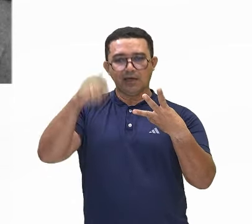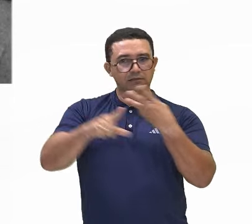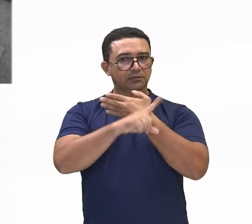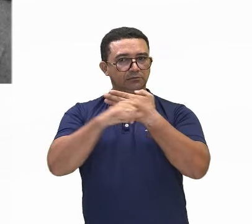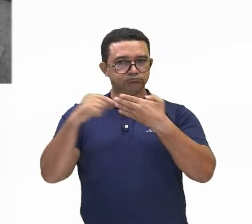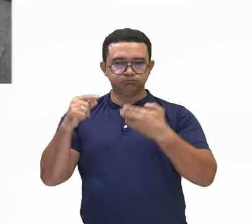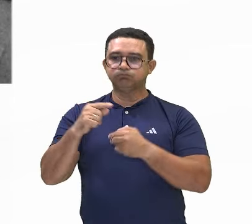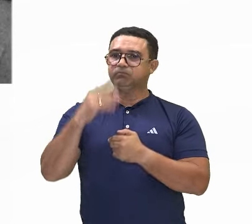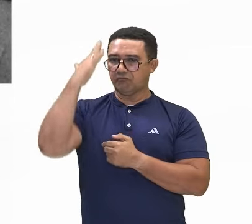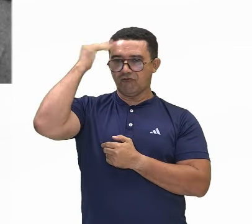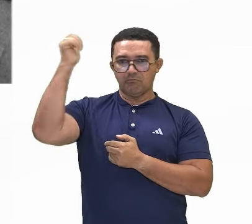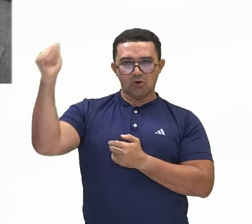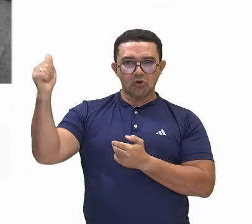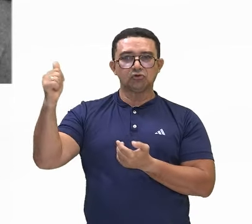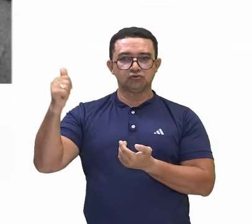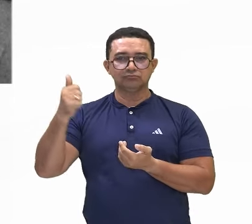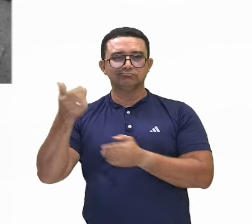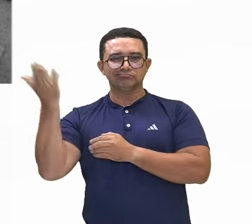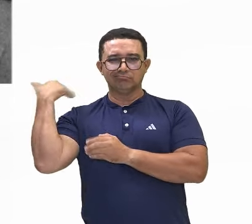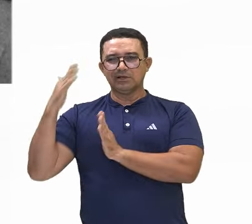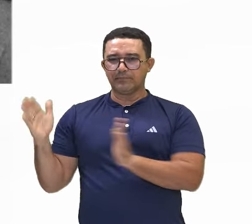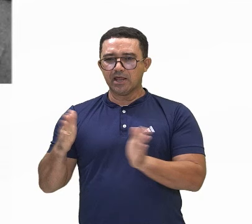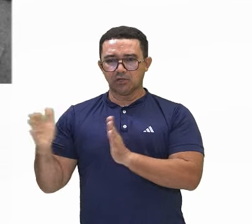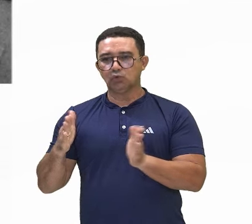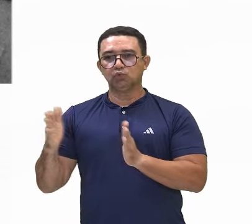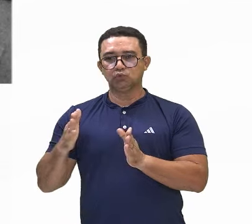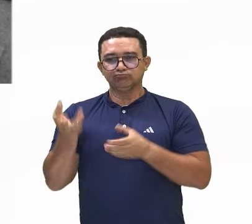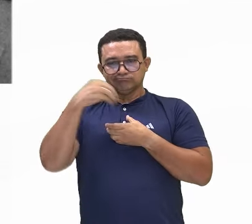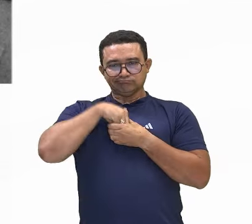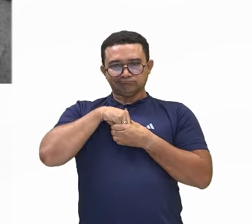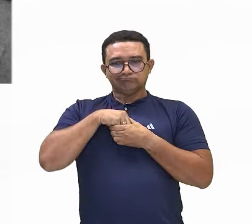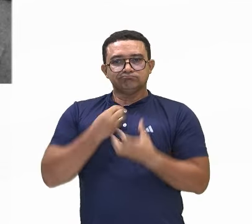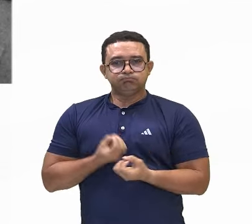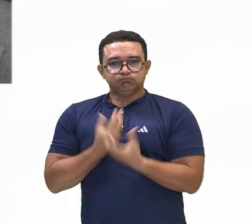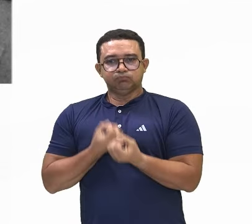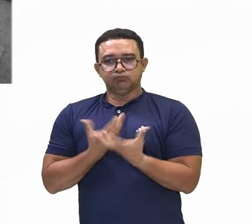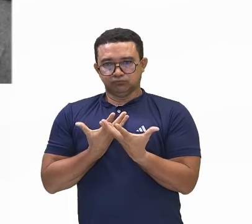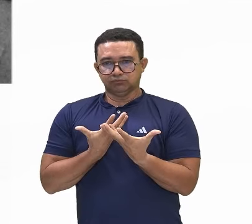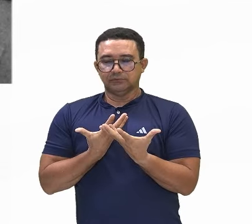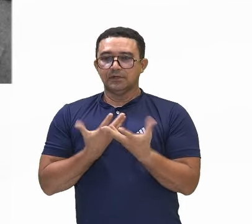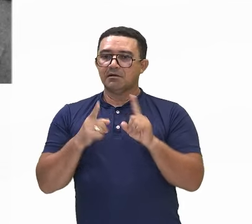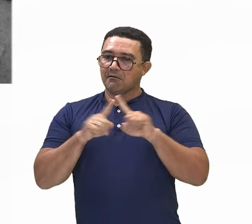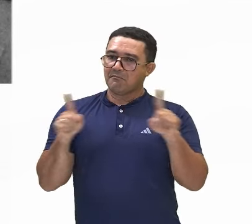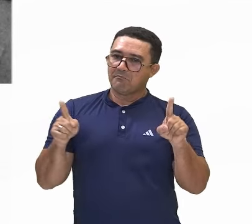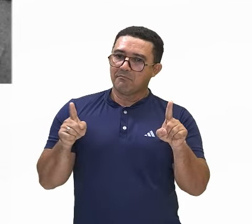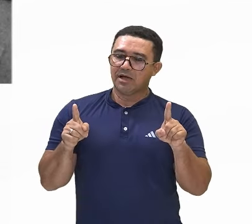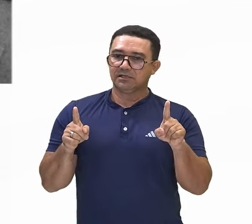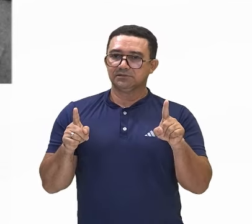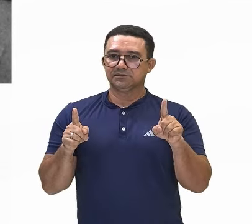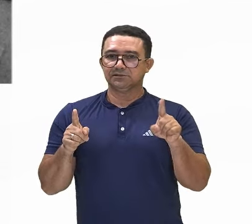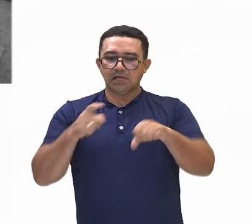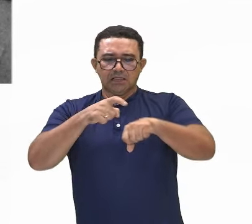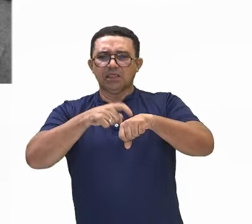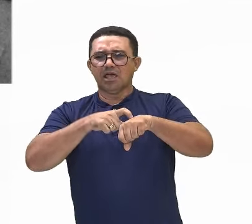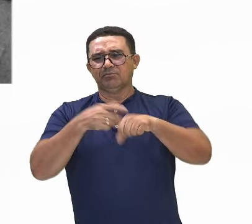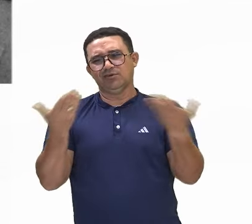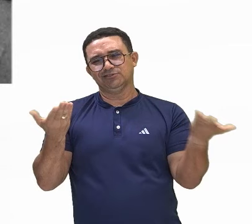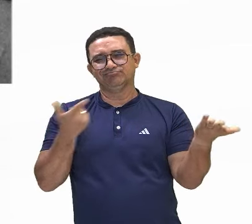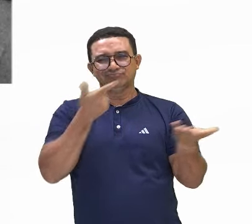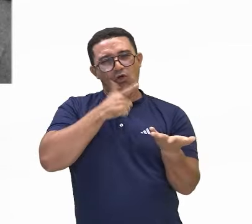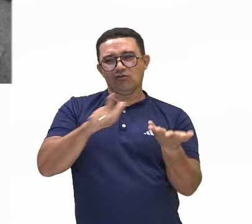bastante conhecidos na época do parnasianismo, mas devido a questão do nosso tempo aqui, não é? A gente não